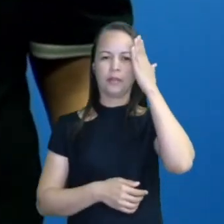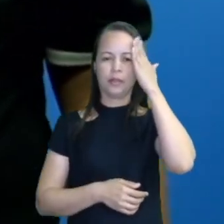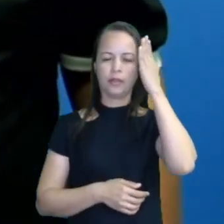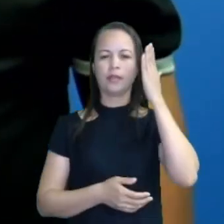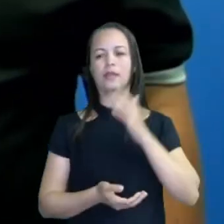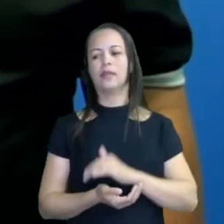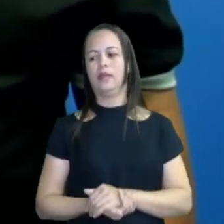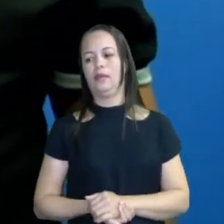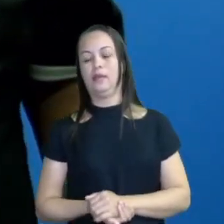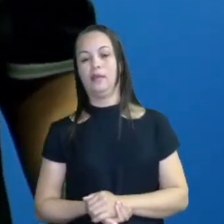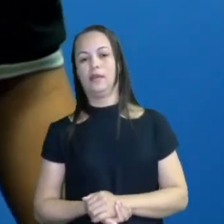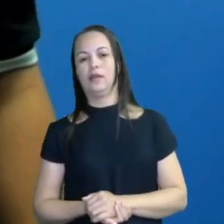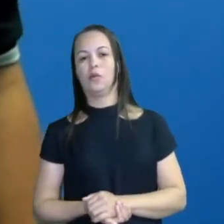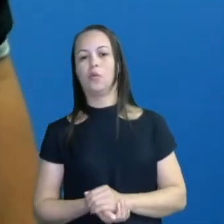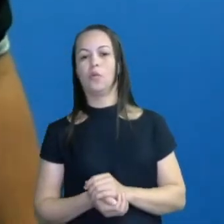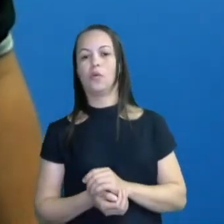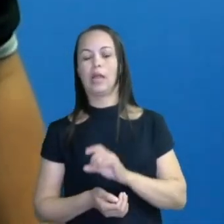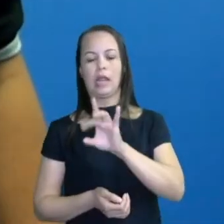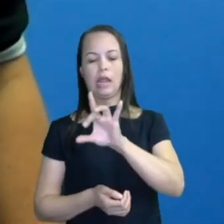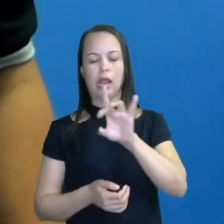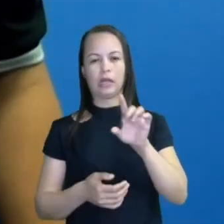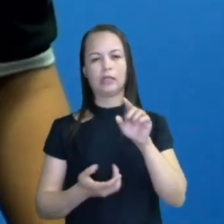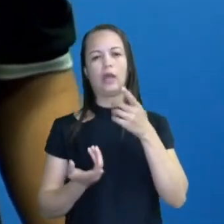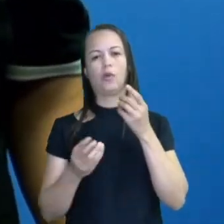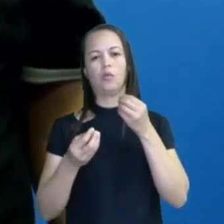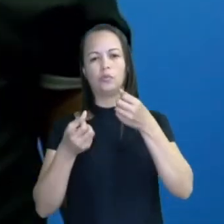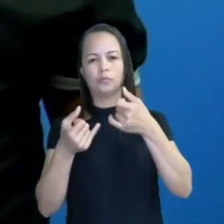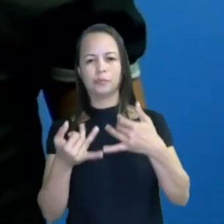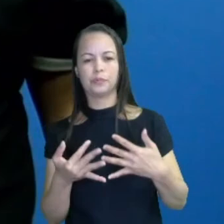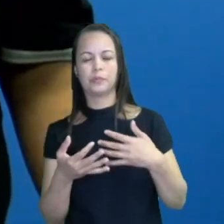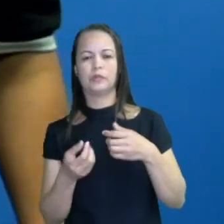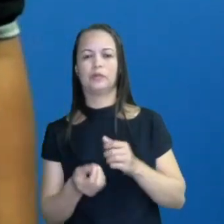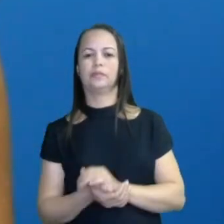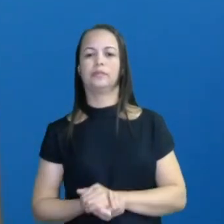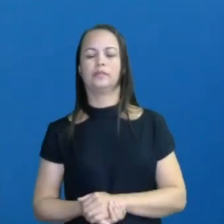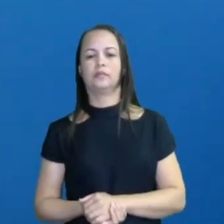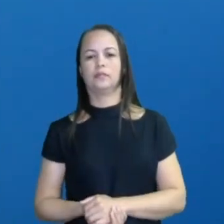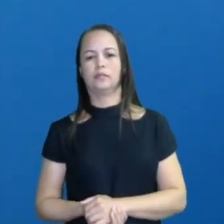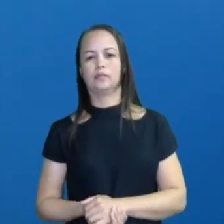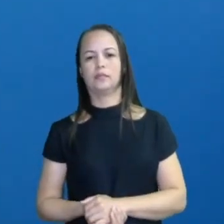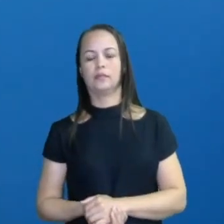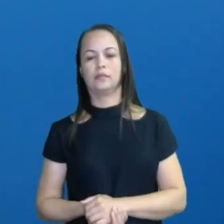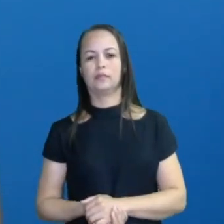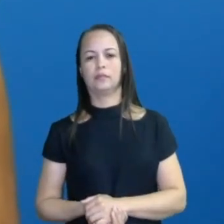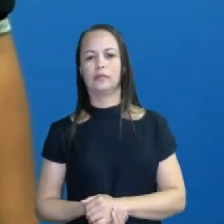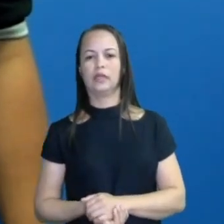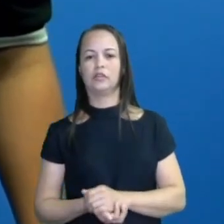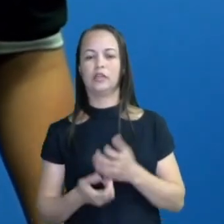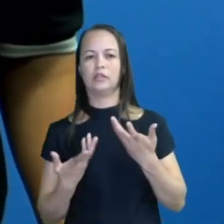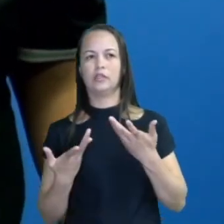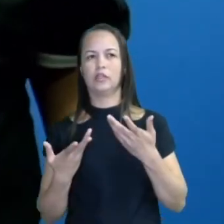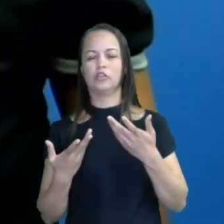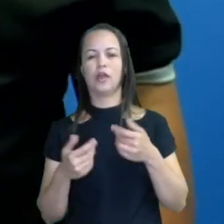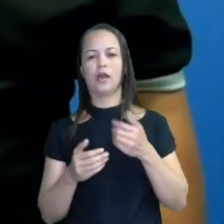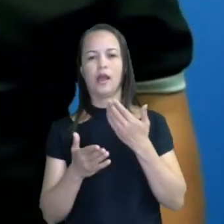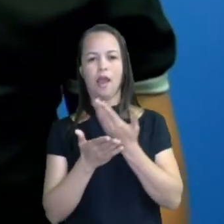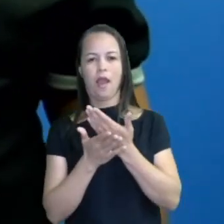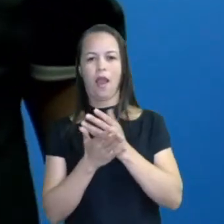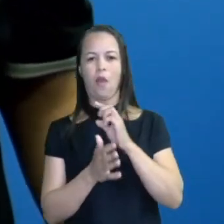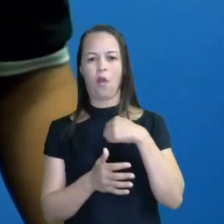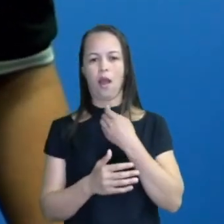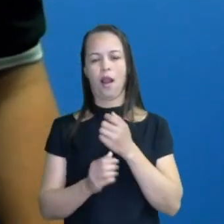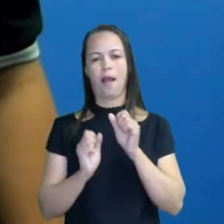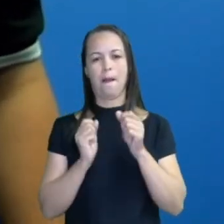entender onde cada um se encaixa, né? Uma passadinha rápida para a gente deixar a nossa aula perfeita. Vamos